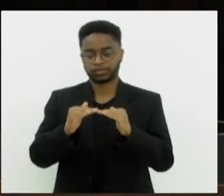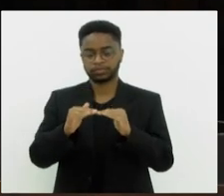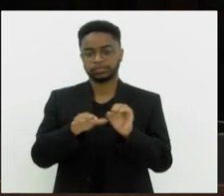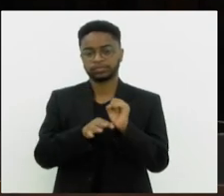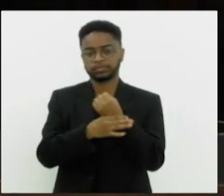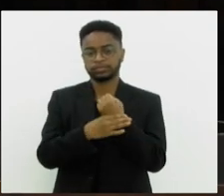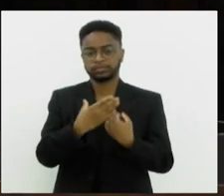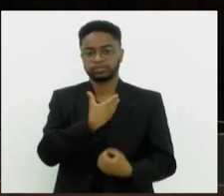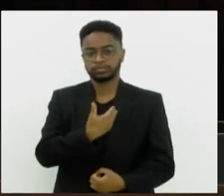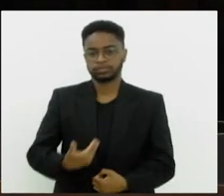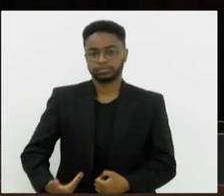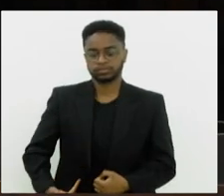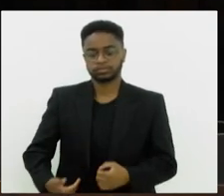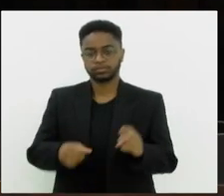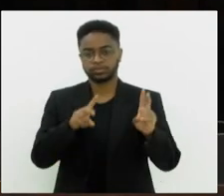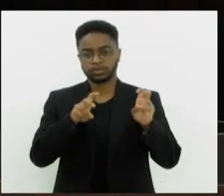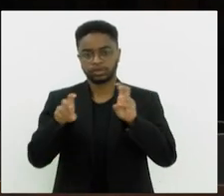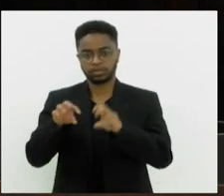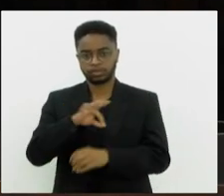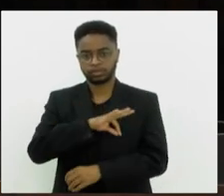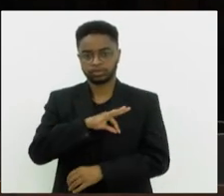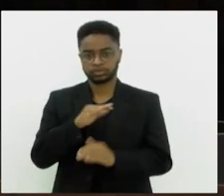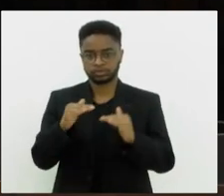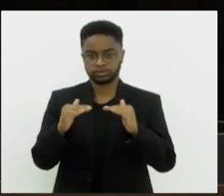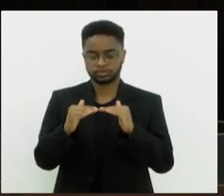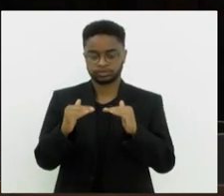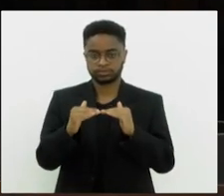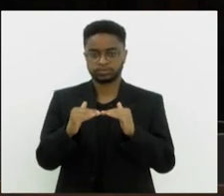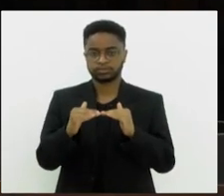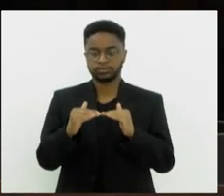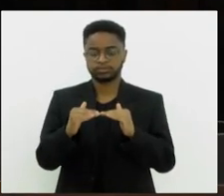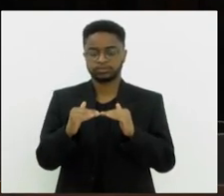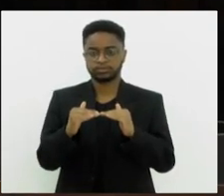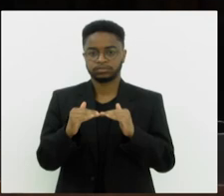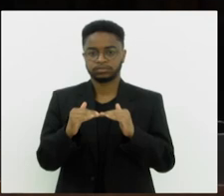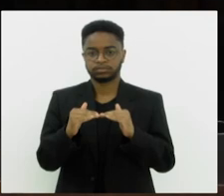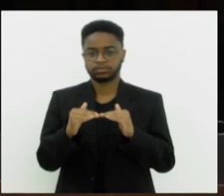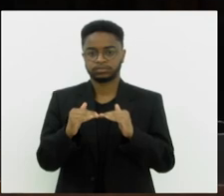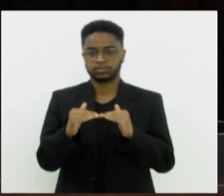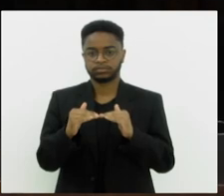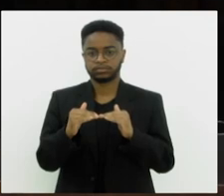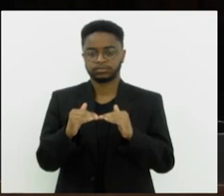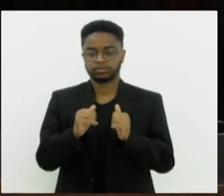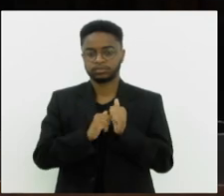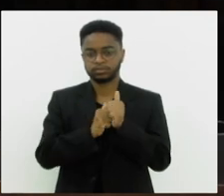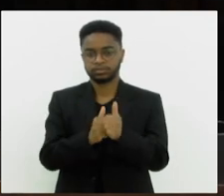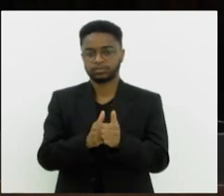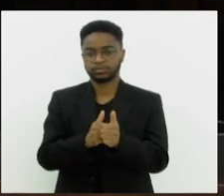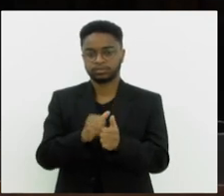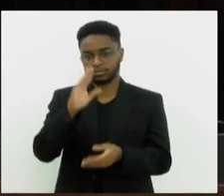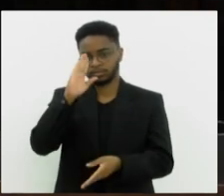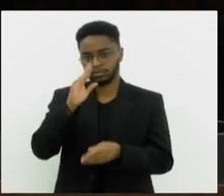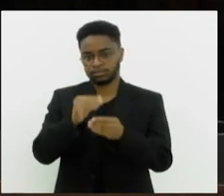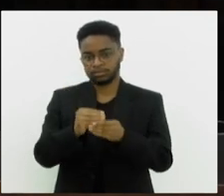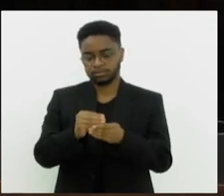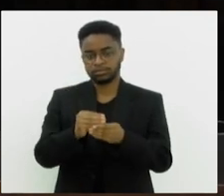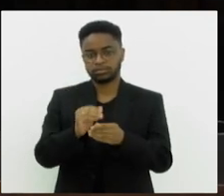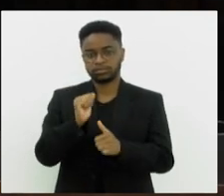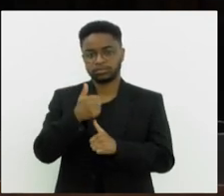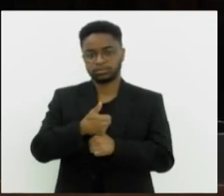segurança pública e assunto de polícia favorável, com o substitutivo da Comissão de Constituição